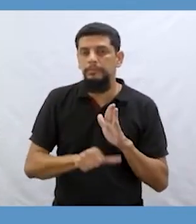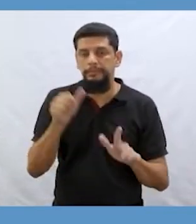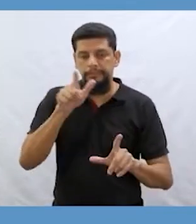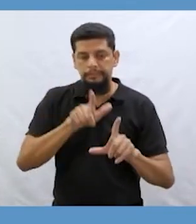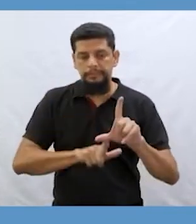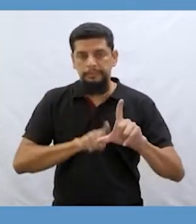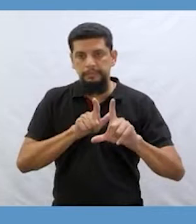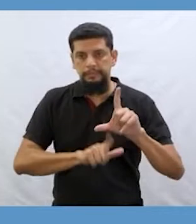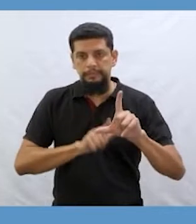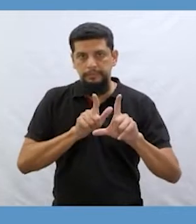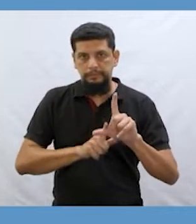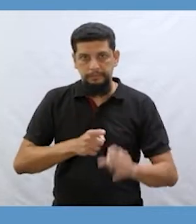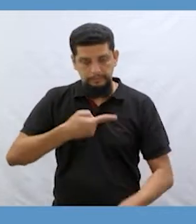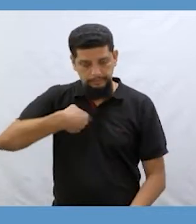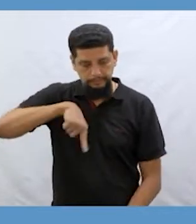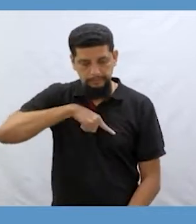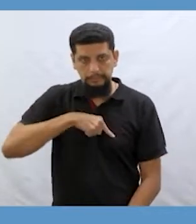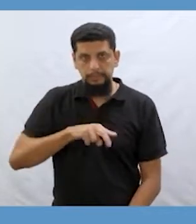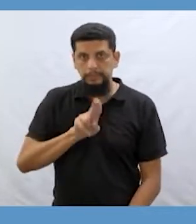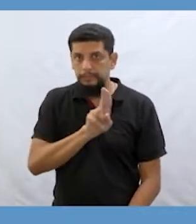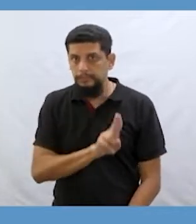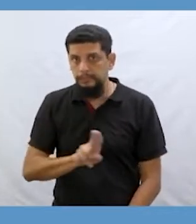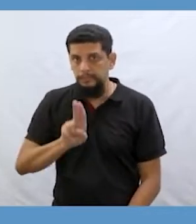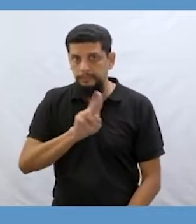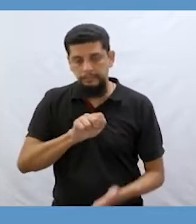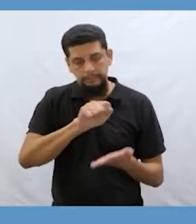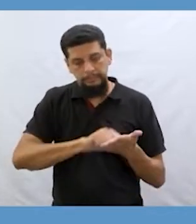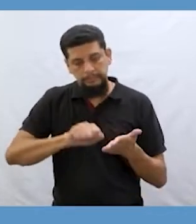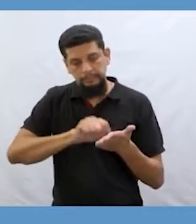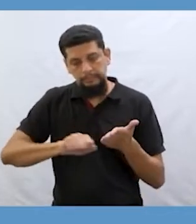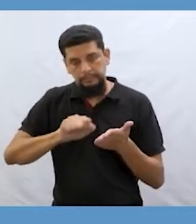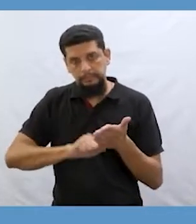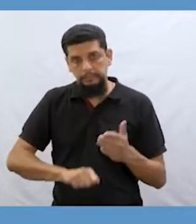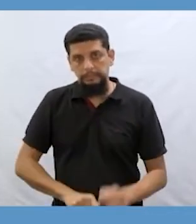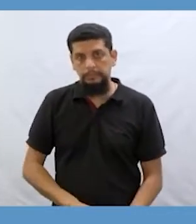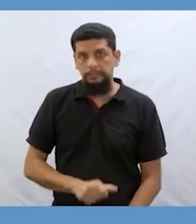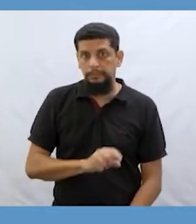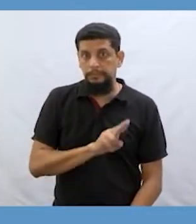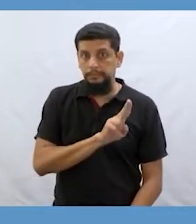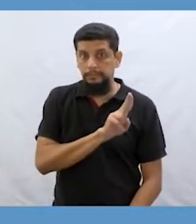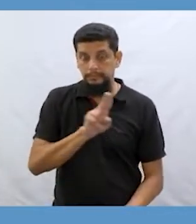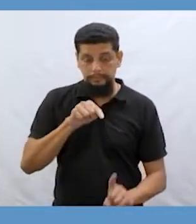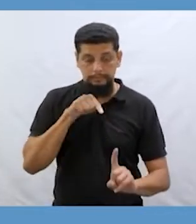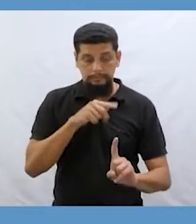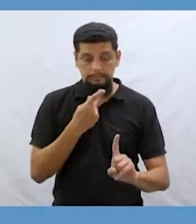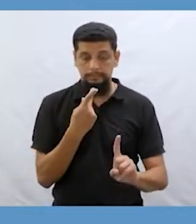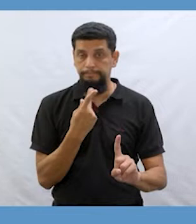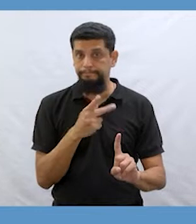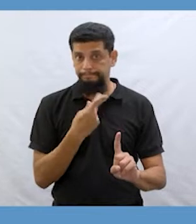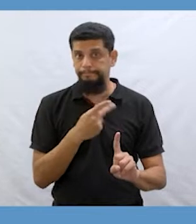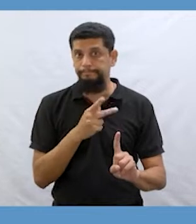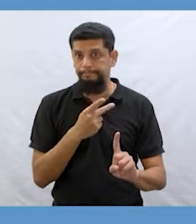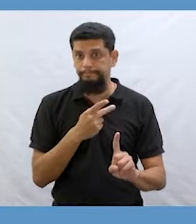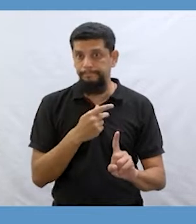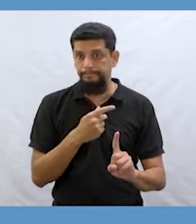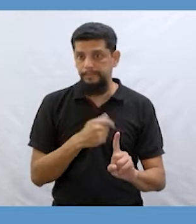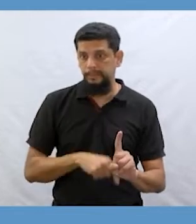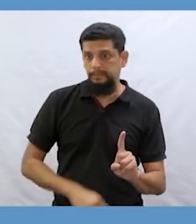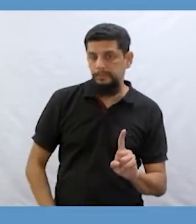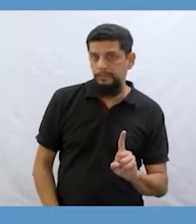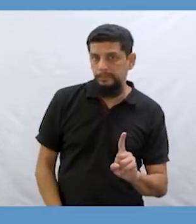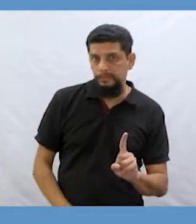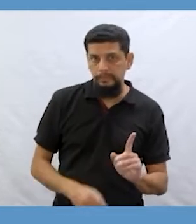a primeira letra que nós usamos para escrever o nome desse personagem, que é o Woody.